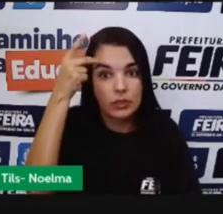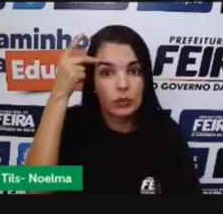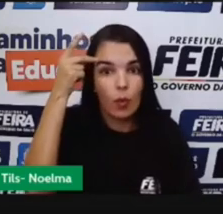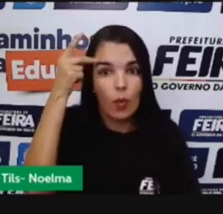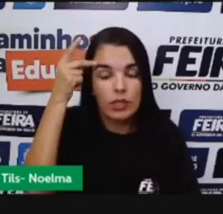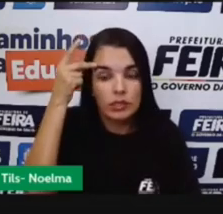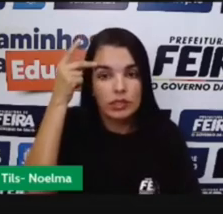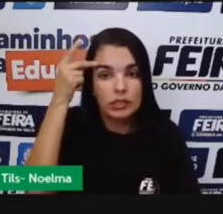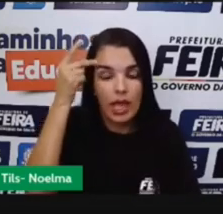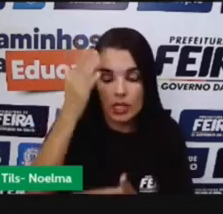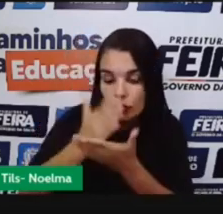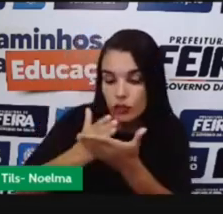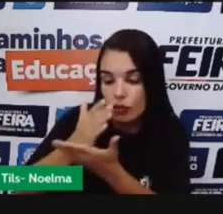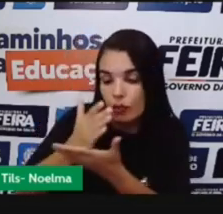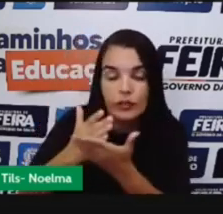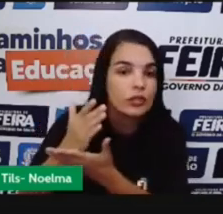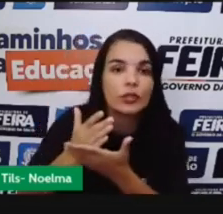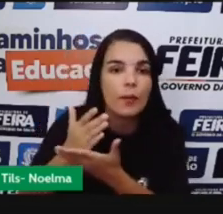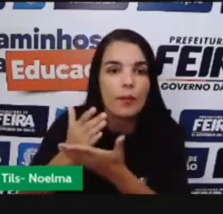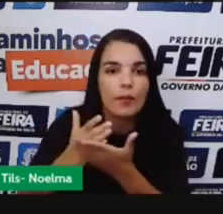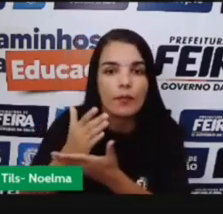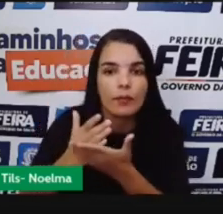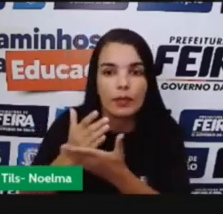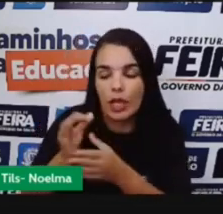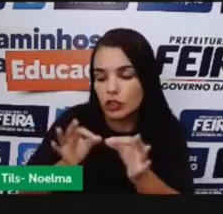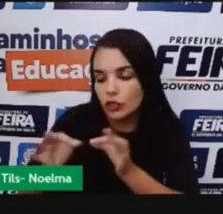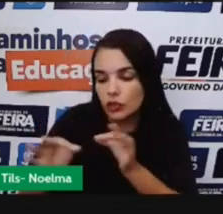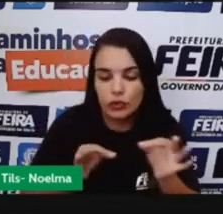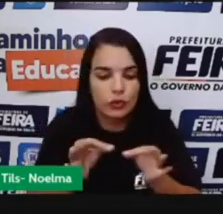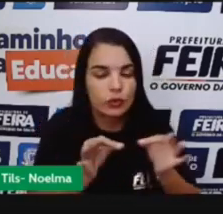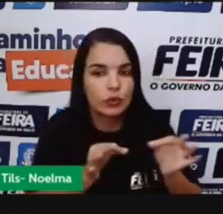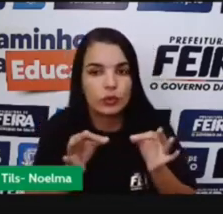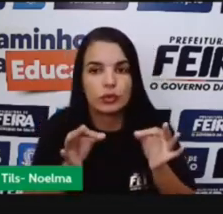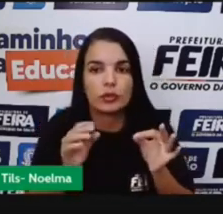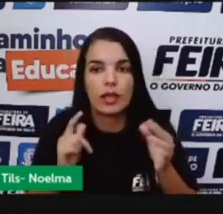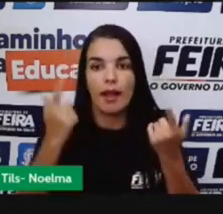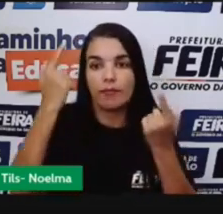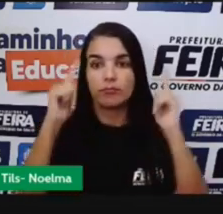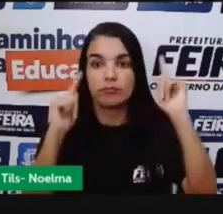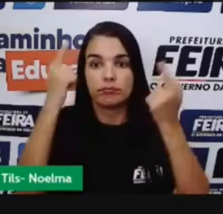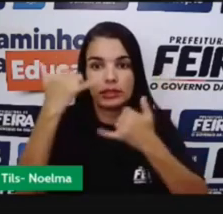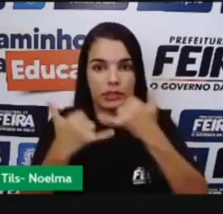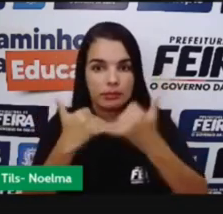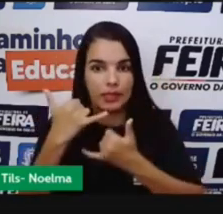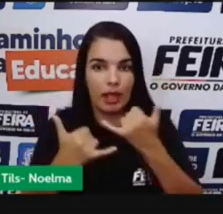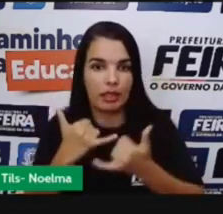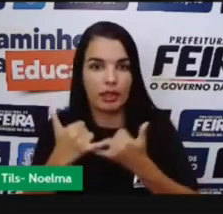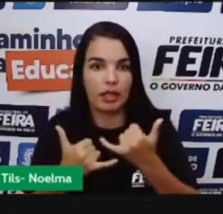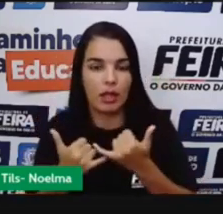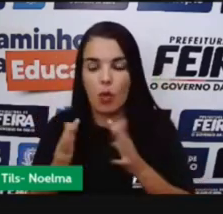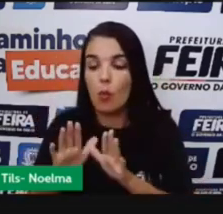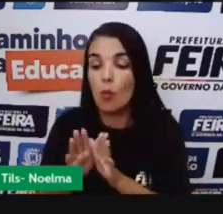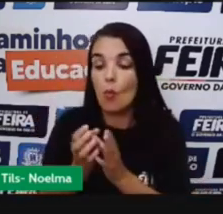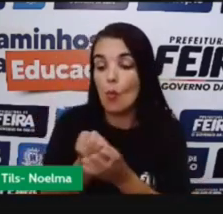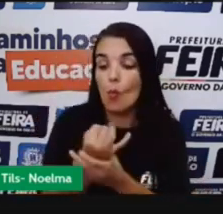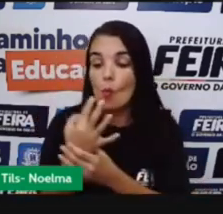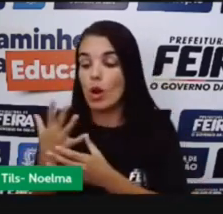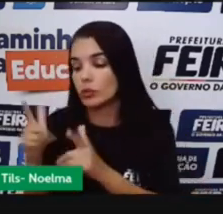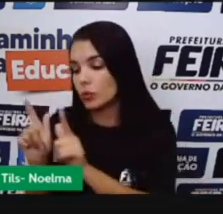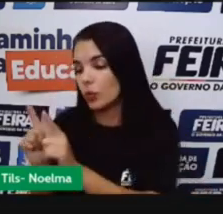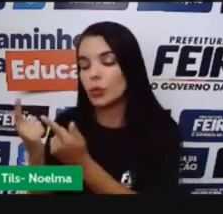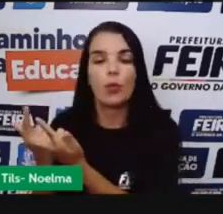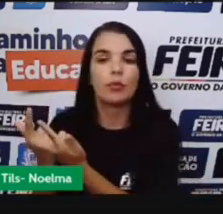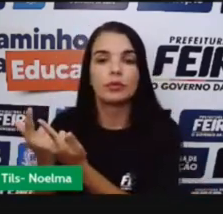pessoas para dividir para fazer a dinâmica. E vai dividir em quantos grupos? Seriam